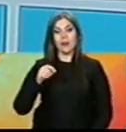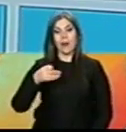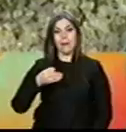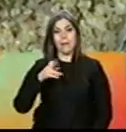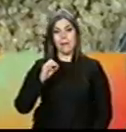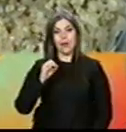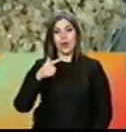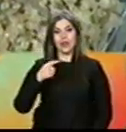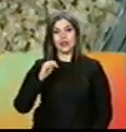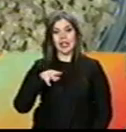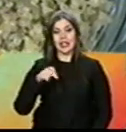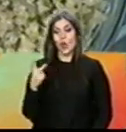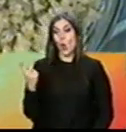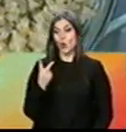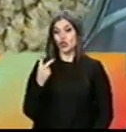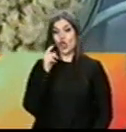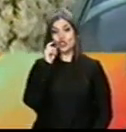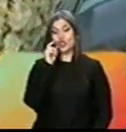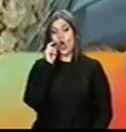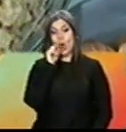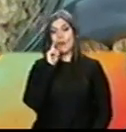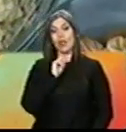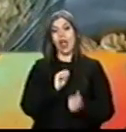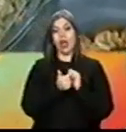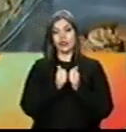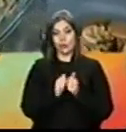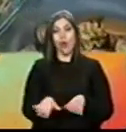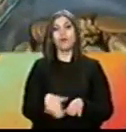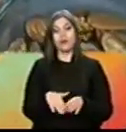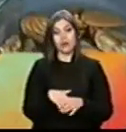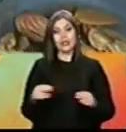atletas, uma salada de quinoa, que também se adequa